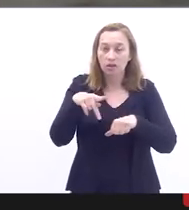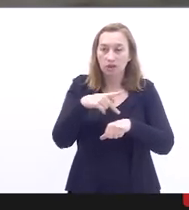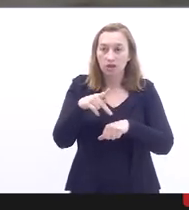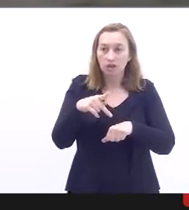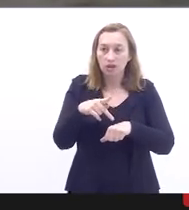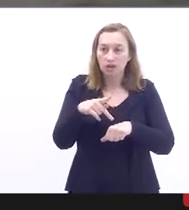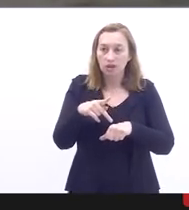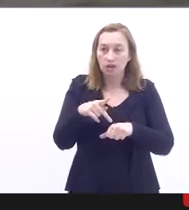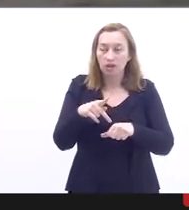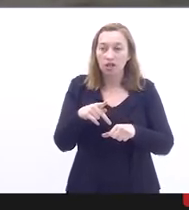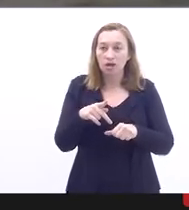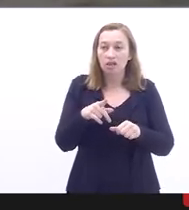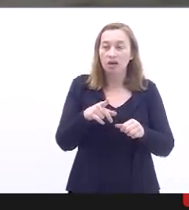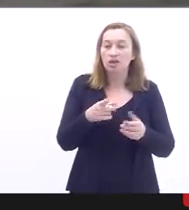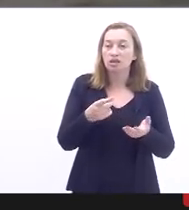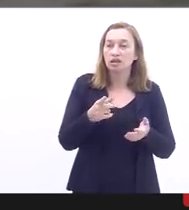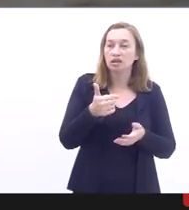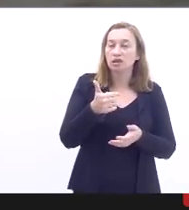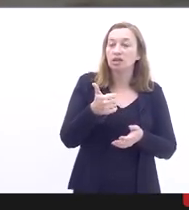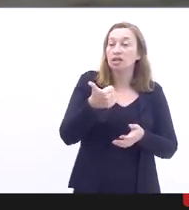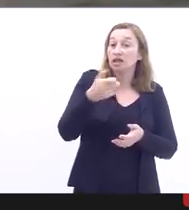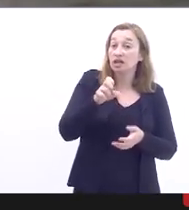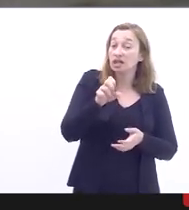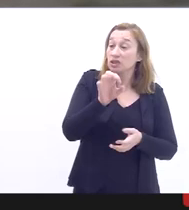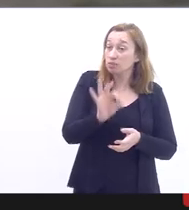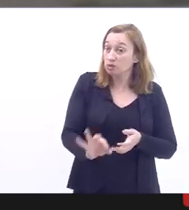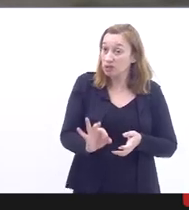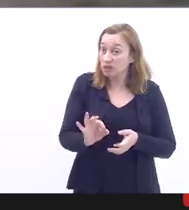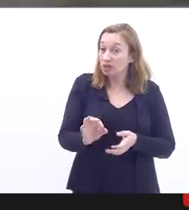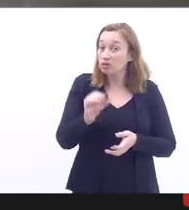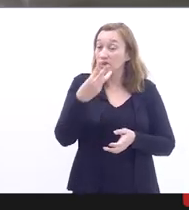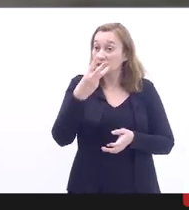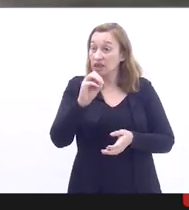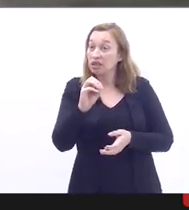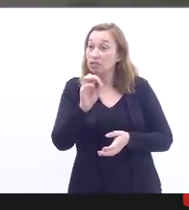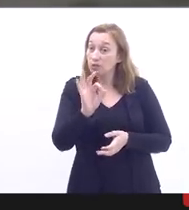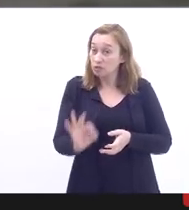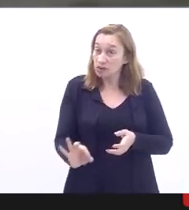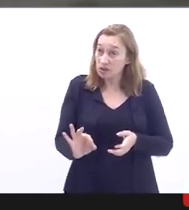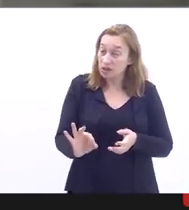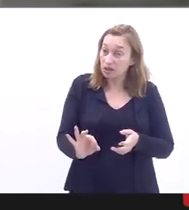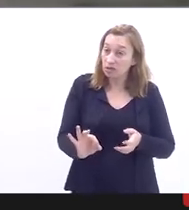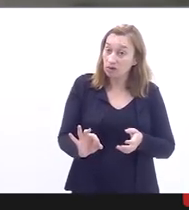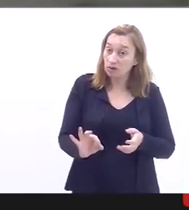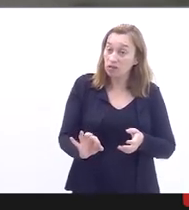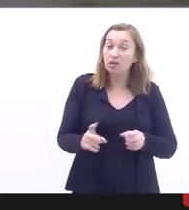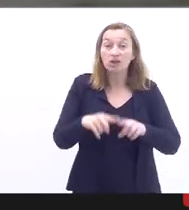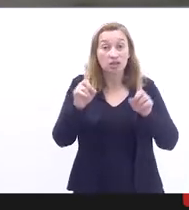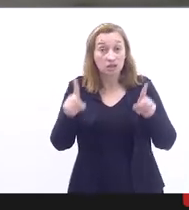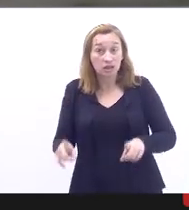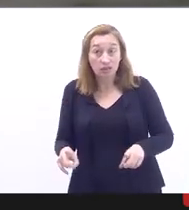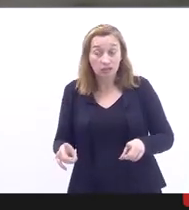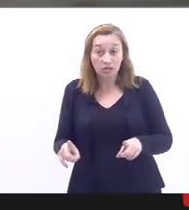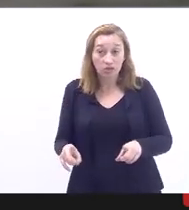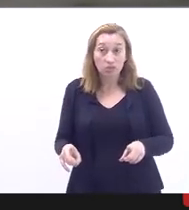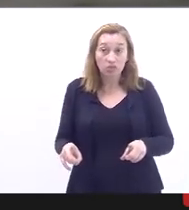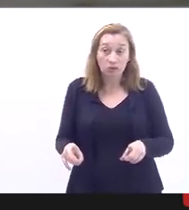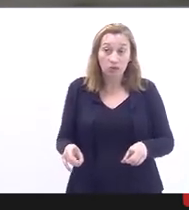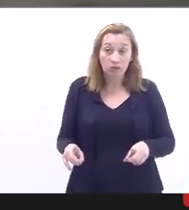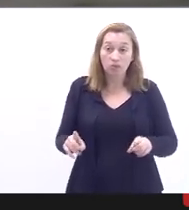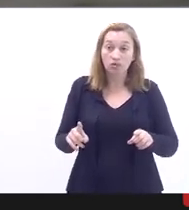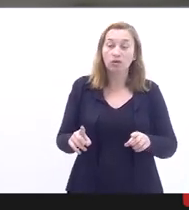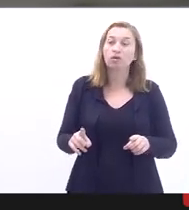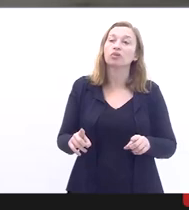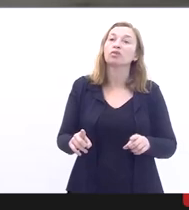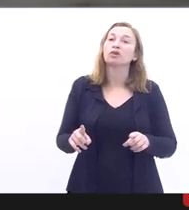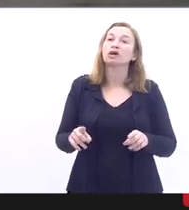esse déficit de quinze por cento no quadro de professores e trinta por cento no quadro de servir o Universitário recai de